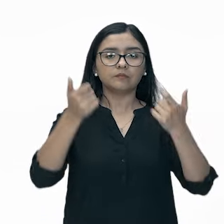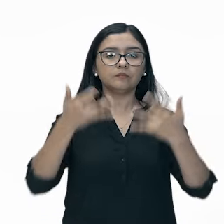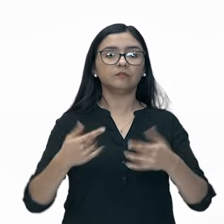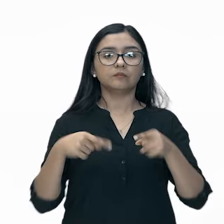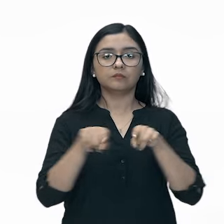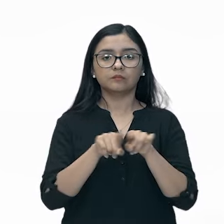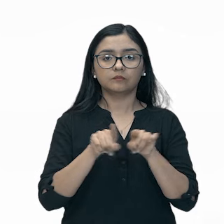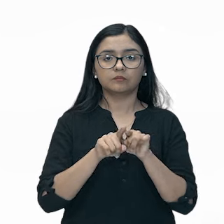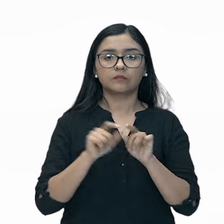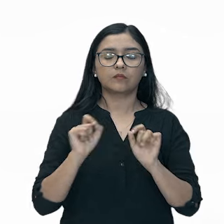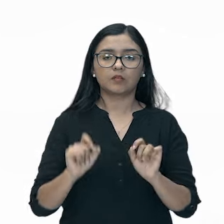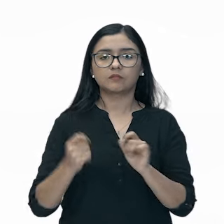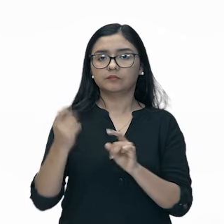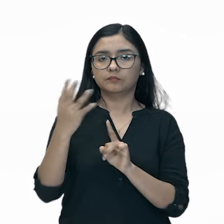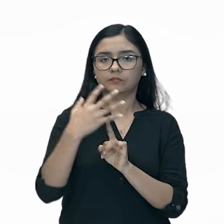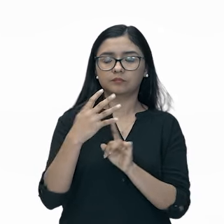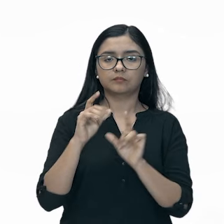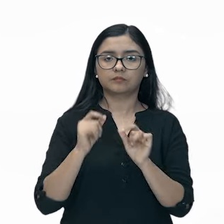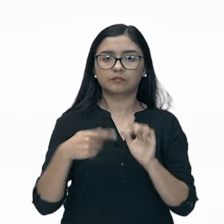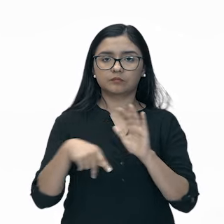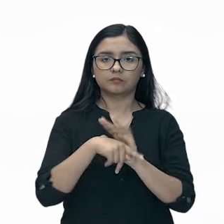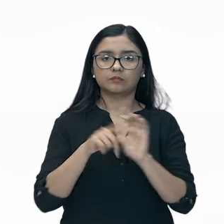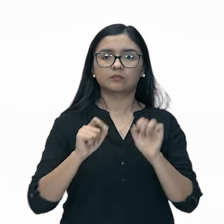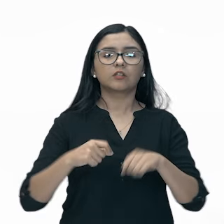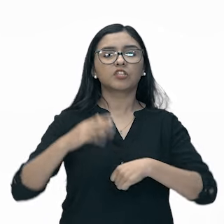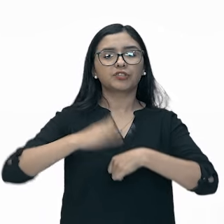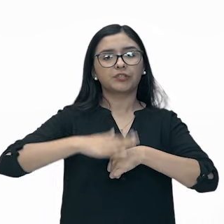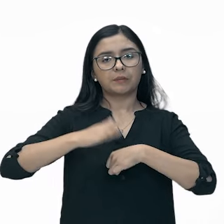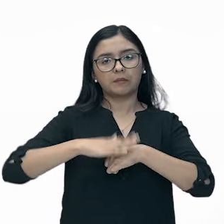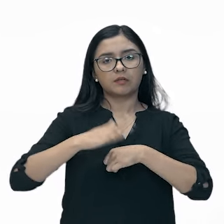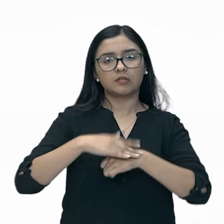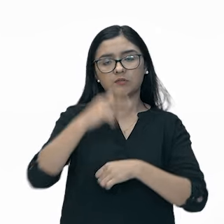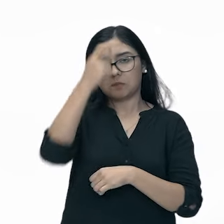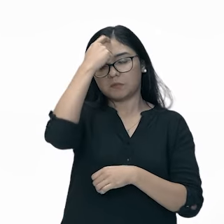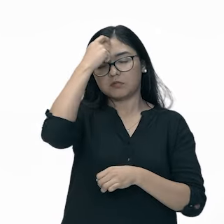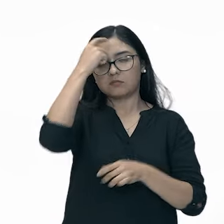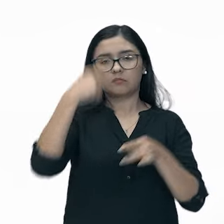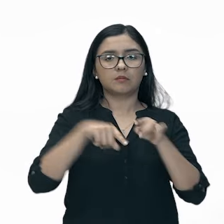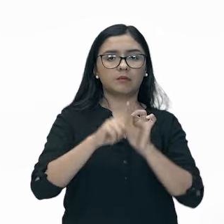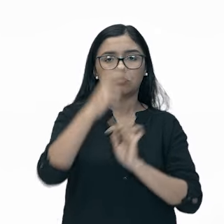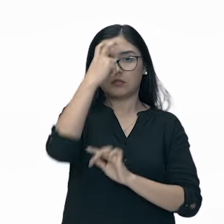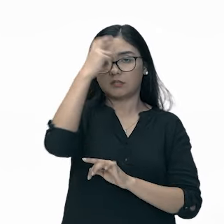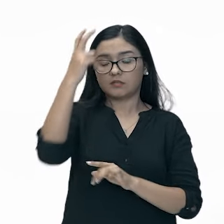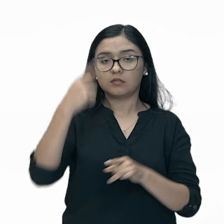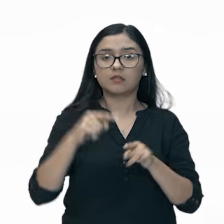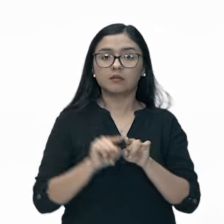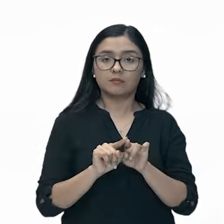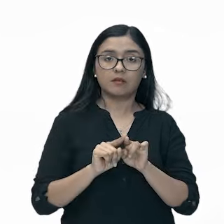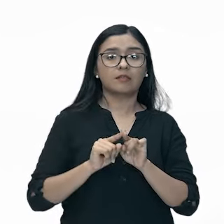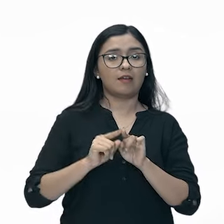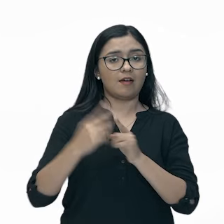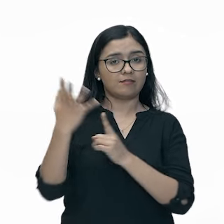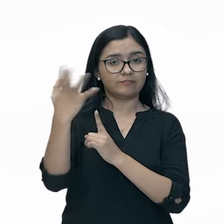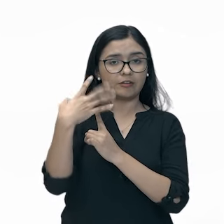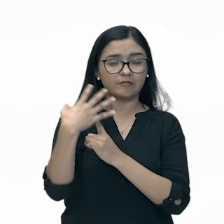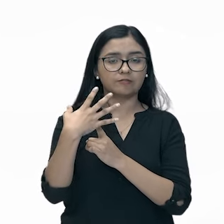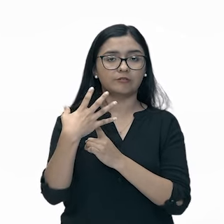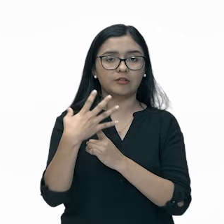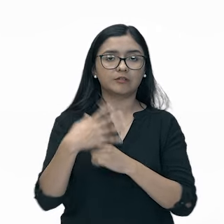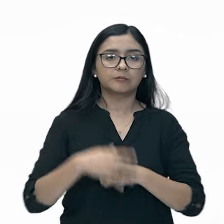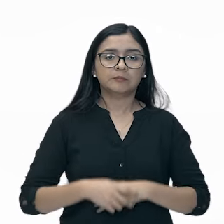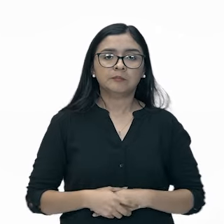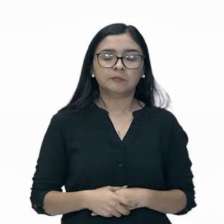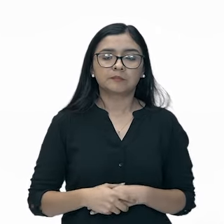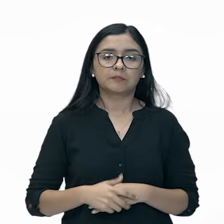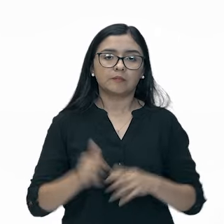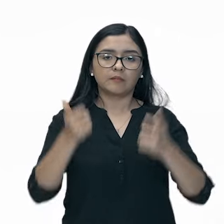também essa tendência cai lá na parte de independência de pensamento é a mesma coisa o pensamento está sendo influenciado era o que estava